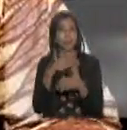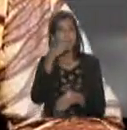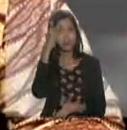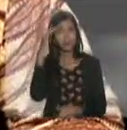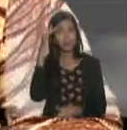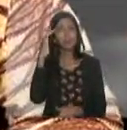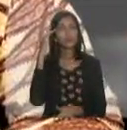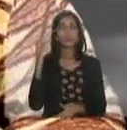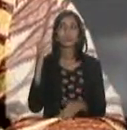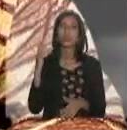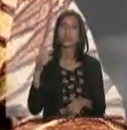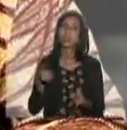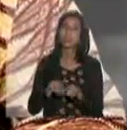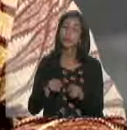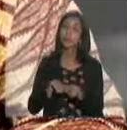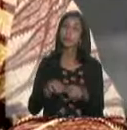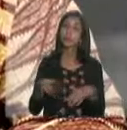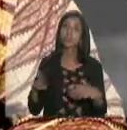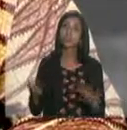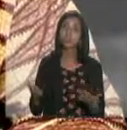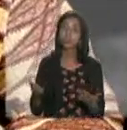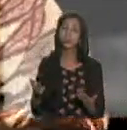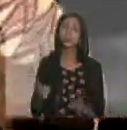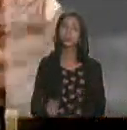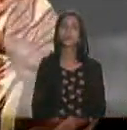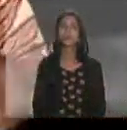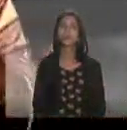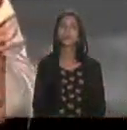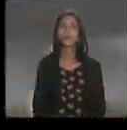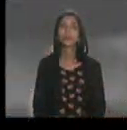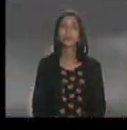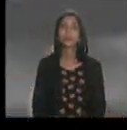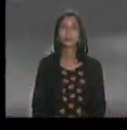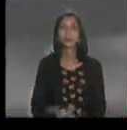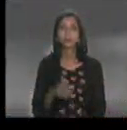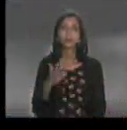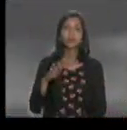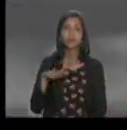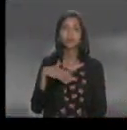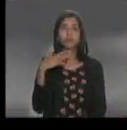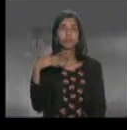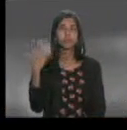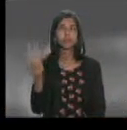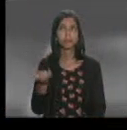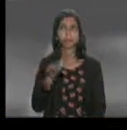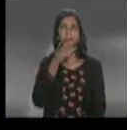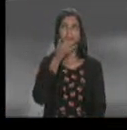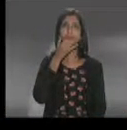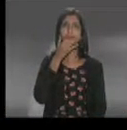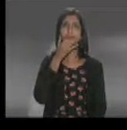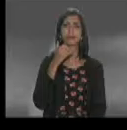pessoas, eu das pessoas também. E lá pelas tantas, toca o